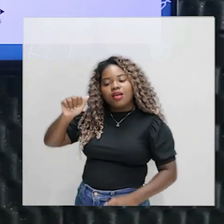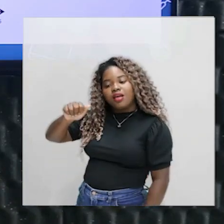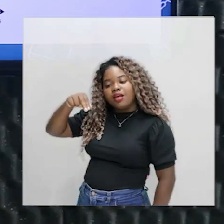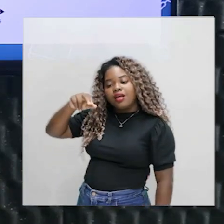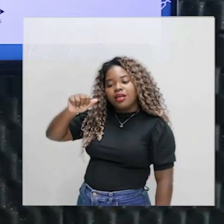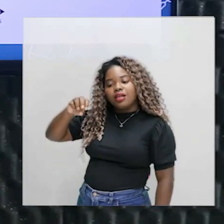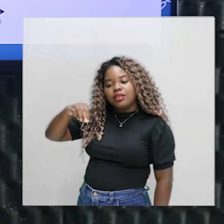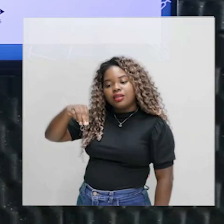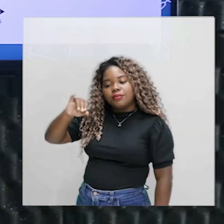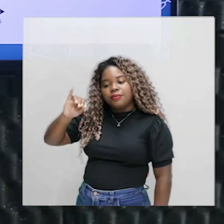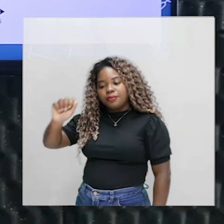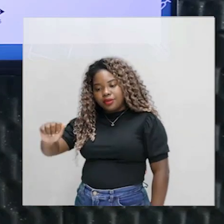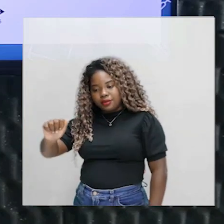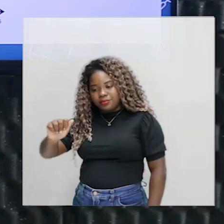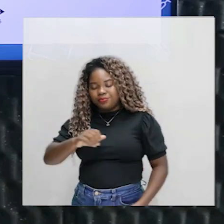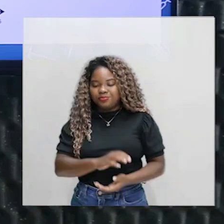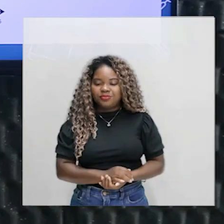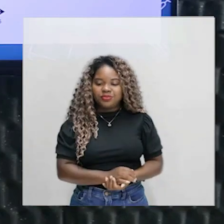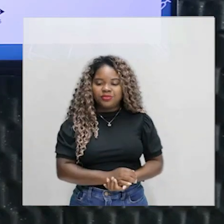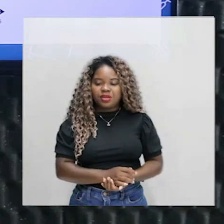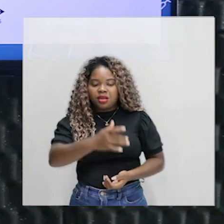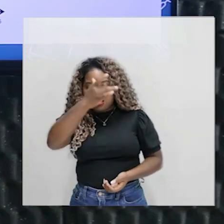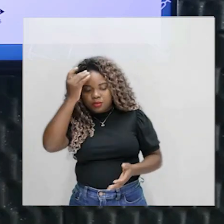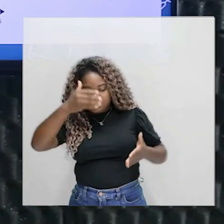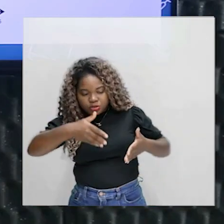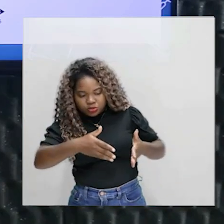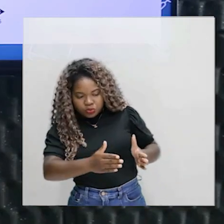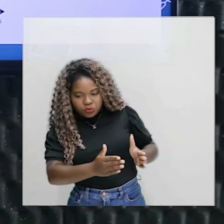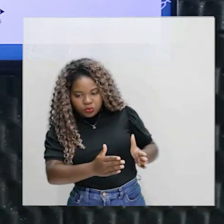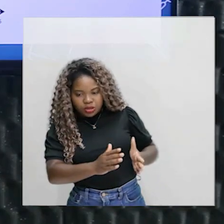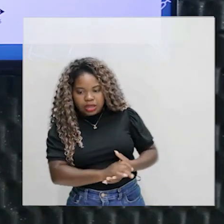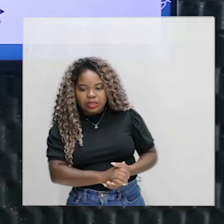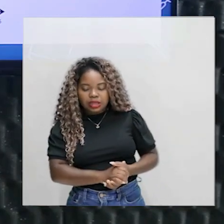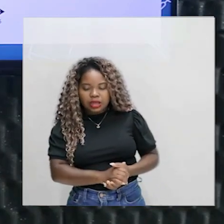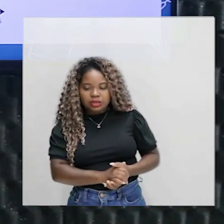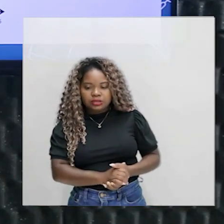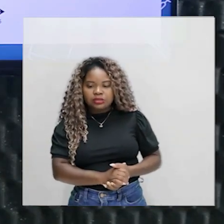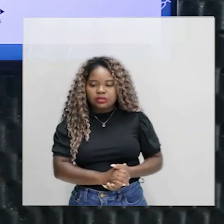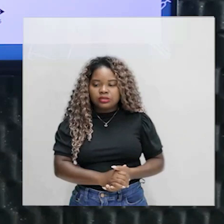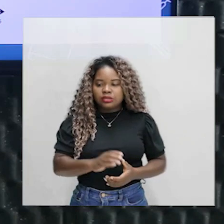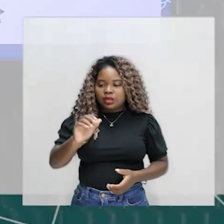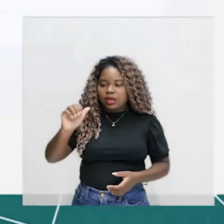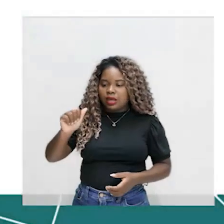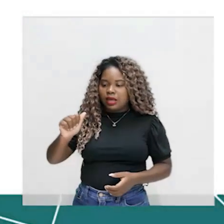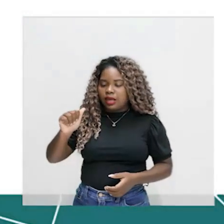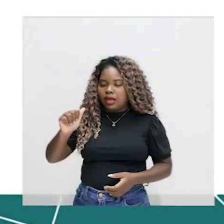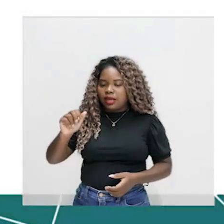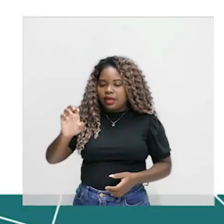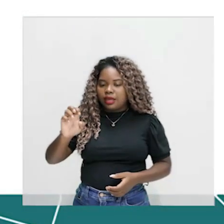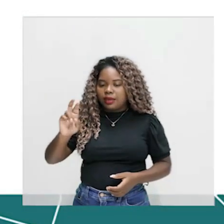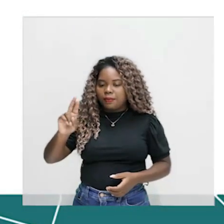na anemia falciforme o indivíduo Ele nasce com as hemácias com formato de foice então foi percebido